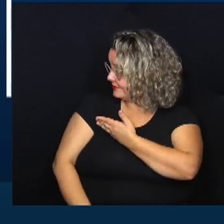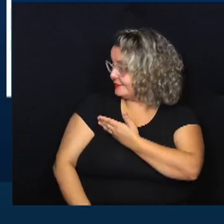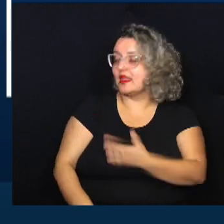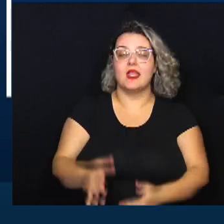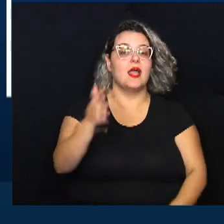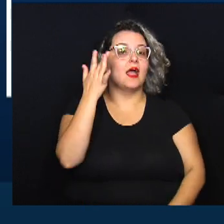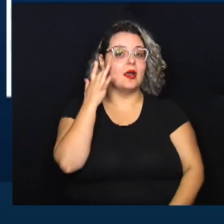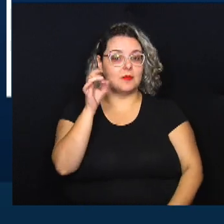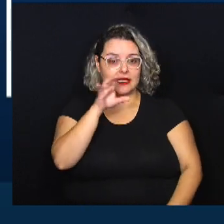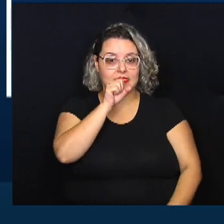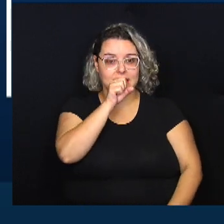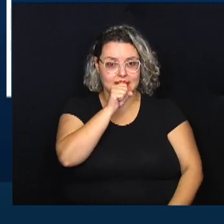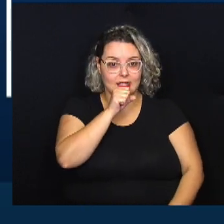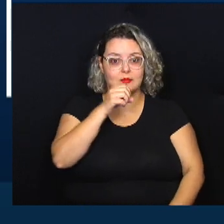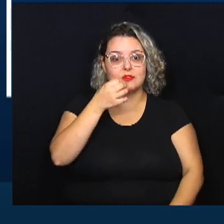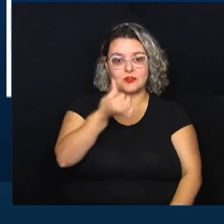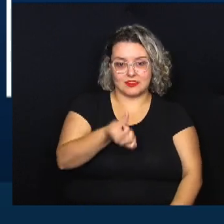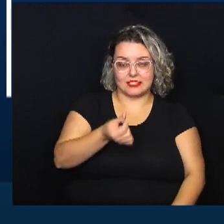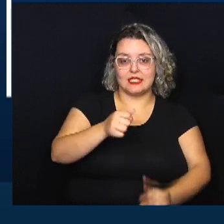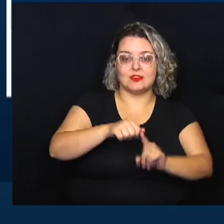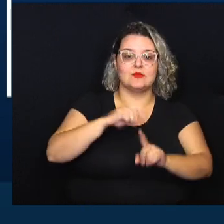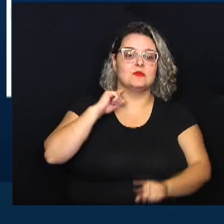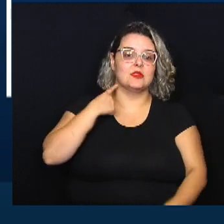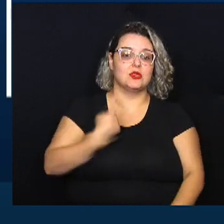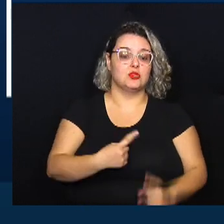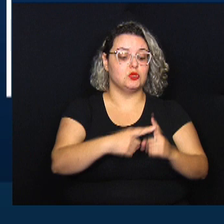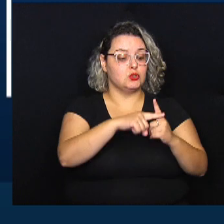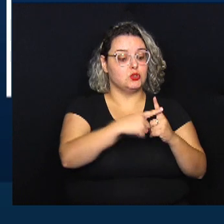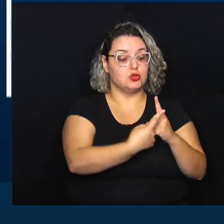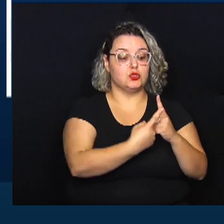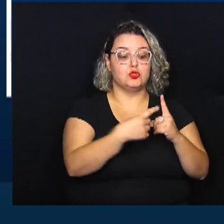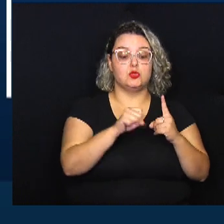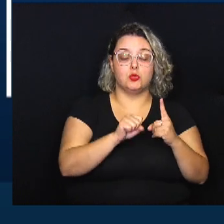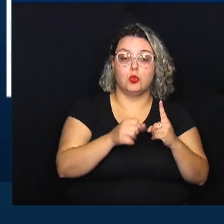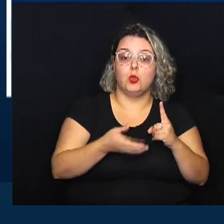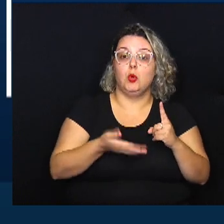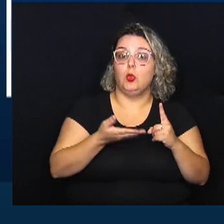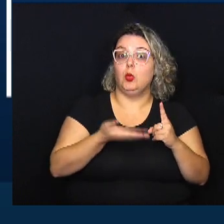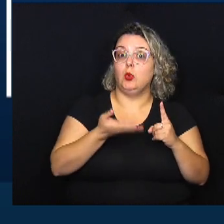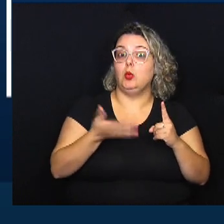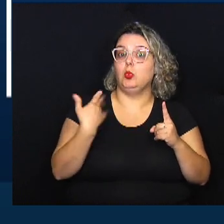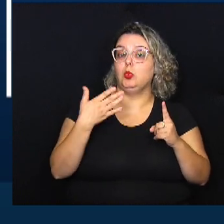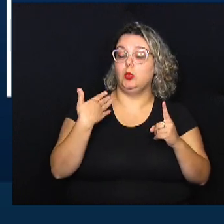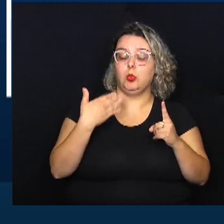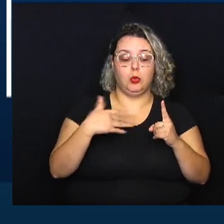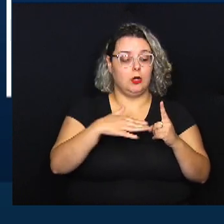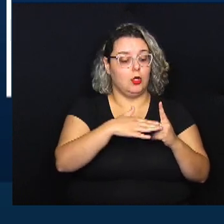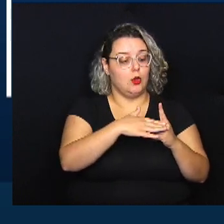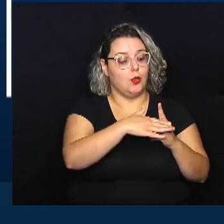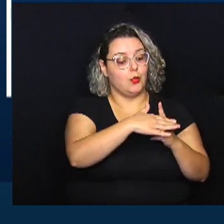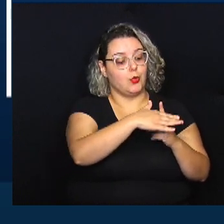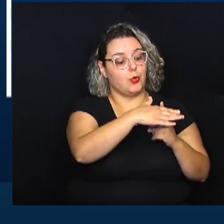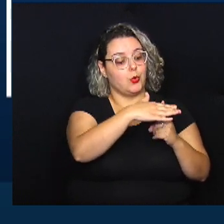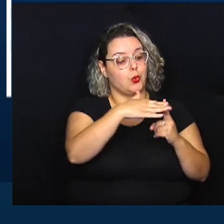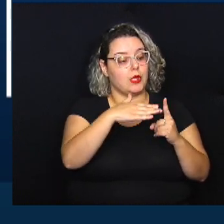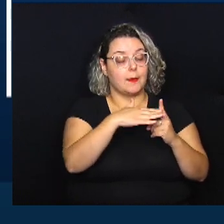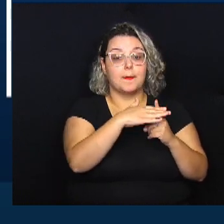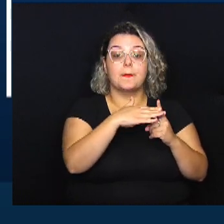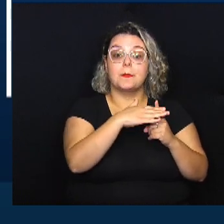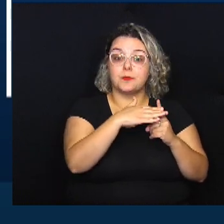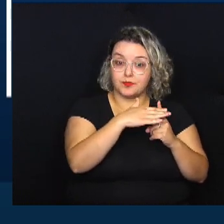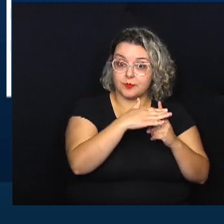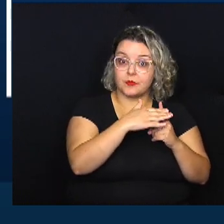no sabadão 6 de maio, mínima de 18 graus, já é uma mínima elevada. Ao longo do dia essa temperatura